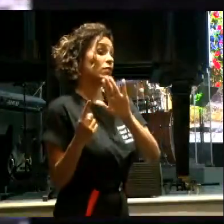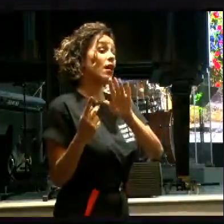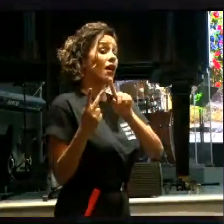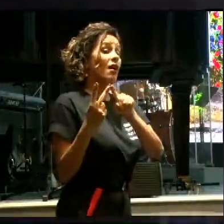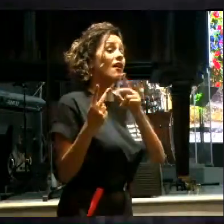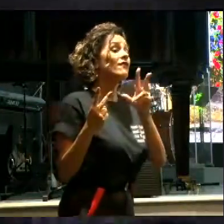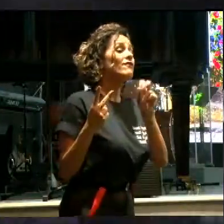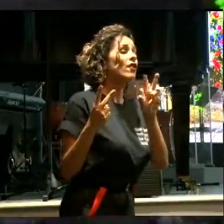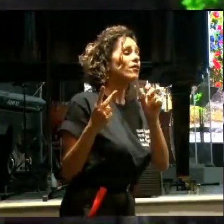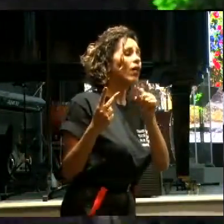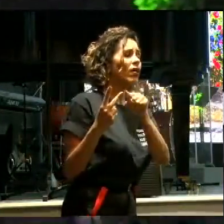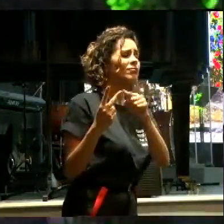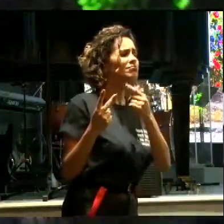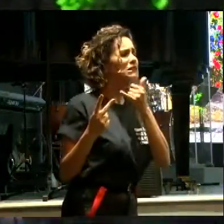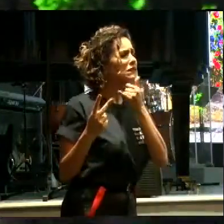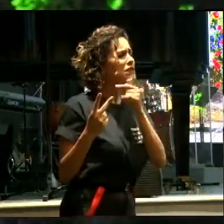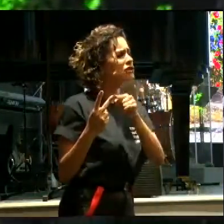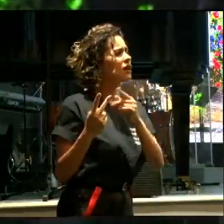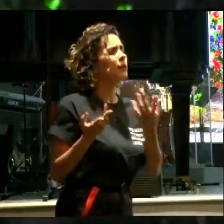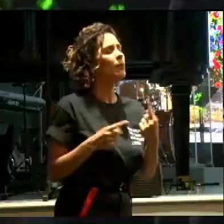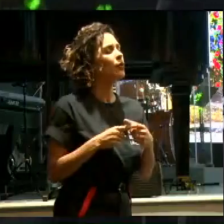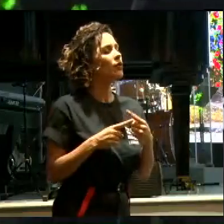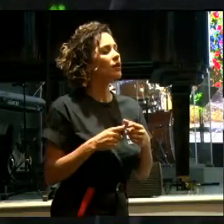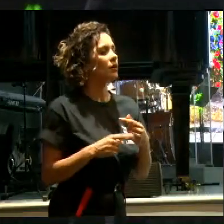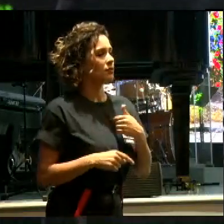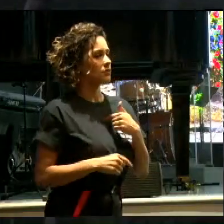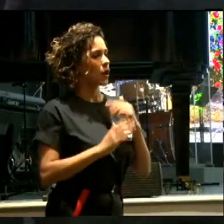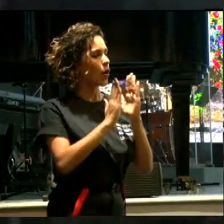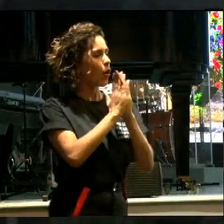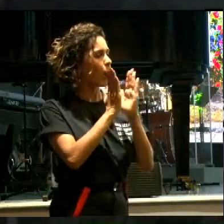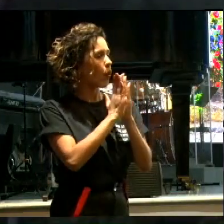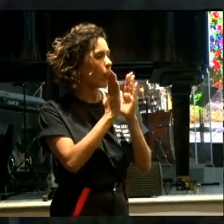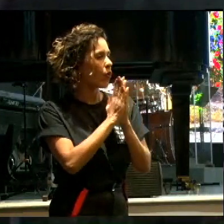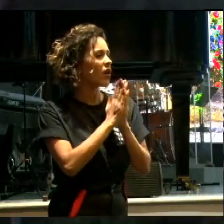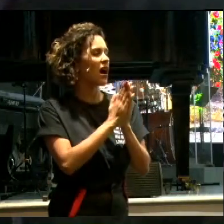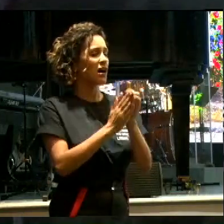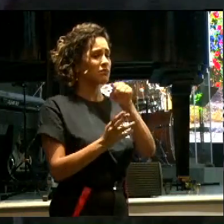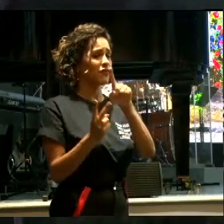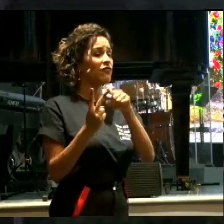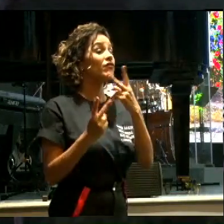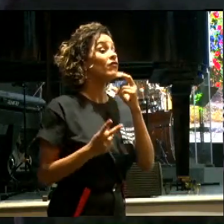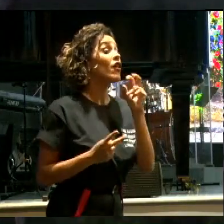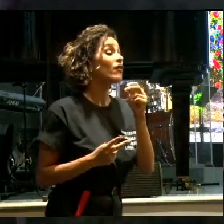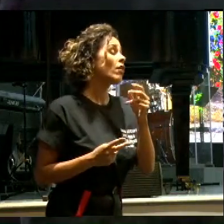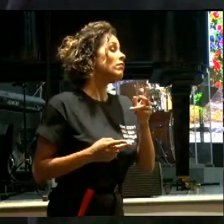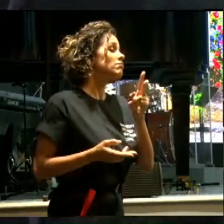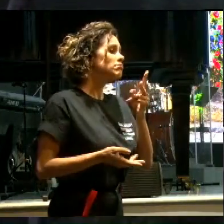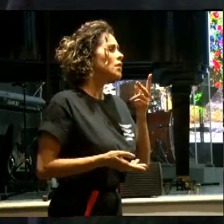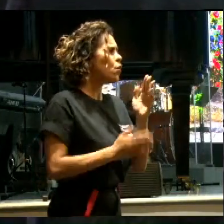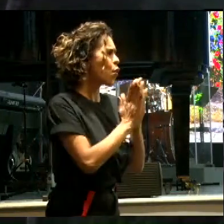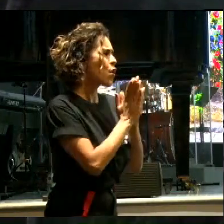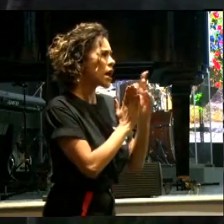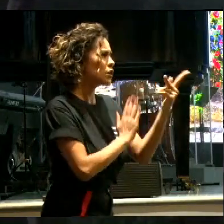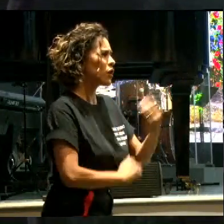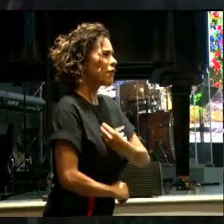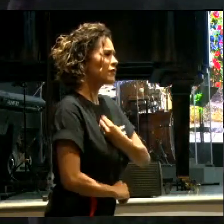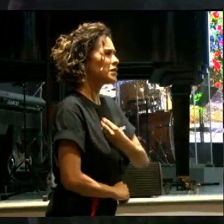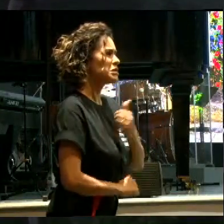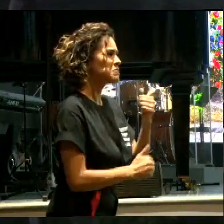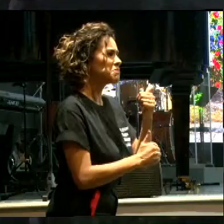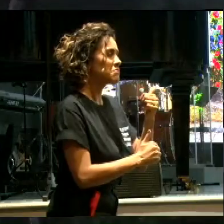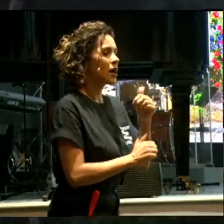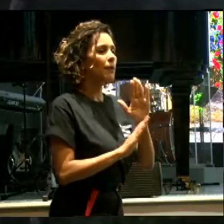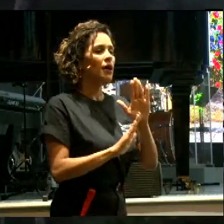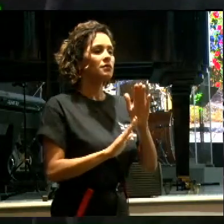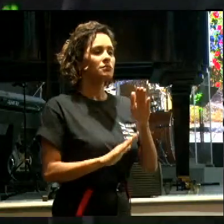orar, Deus ia dar. Mas agora que eu quero, que é algo que eu decidi que eu quero, vamos orar para ver